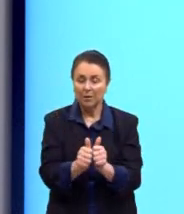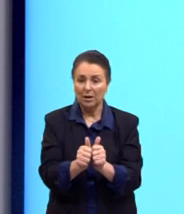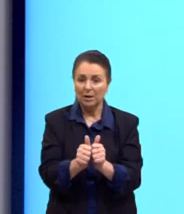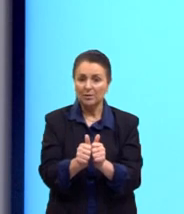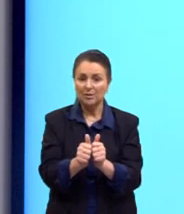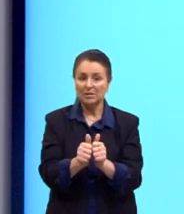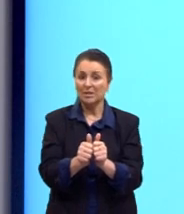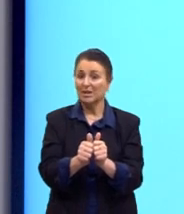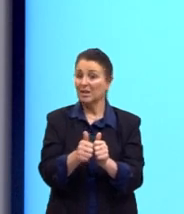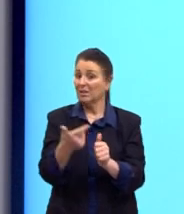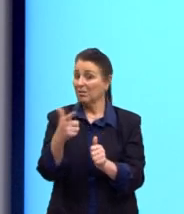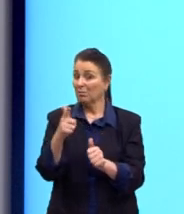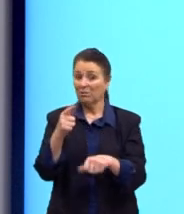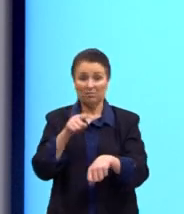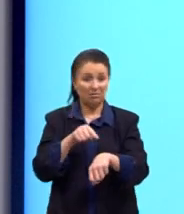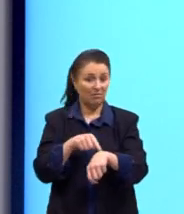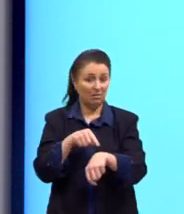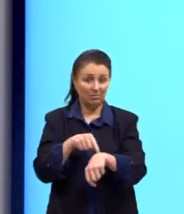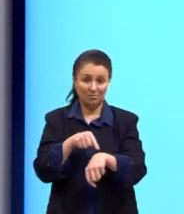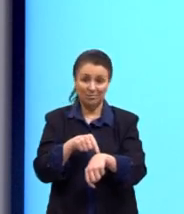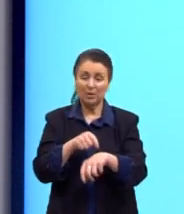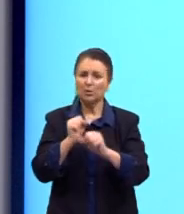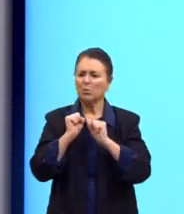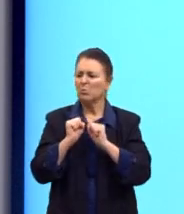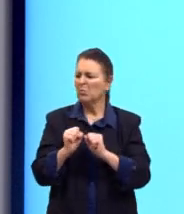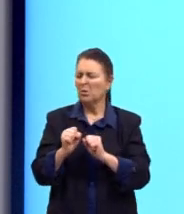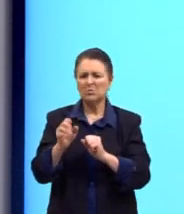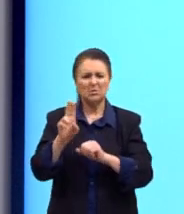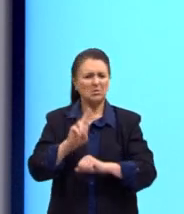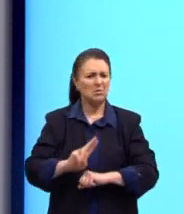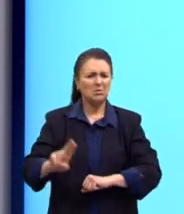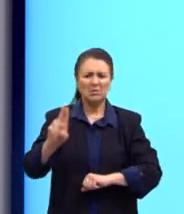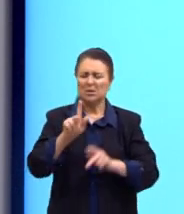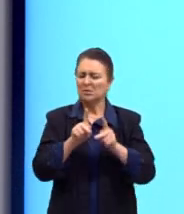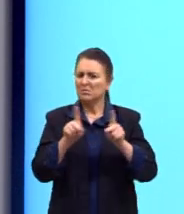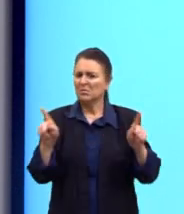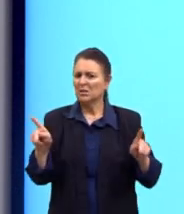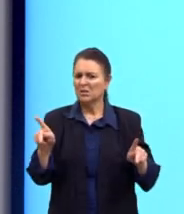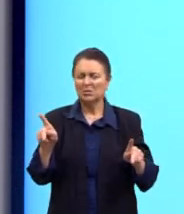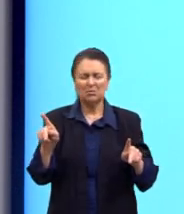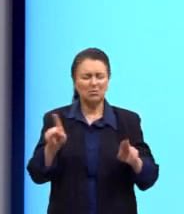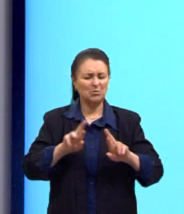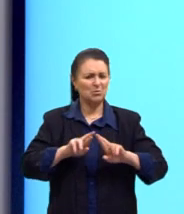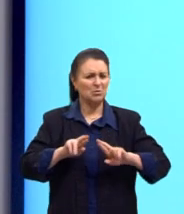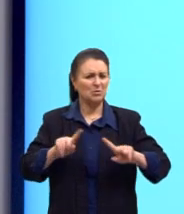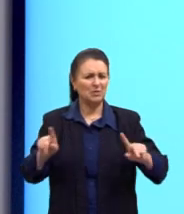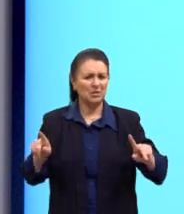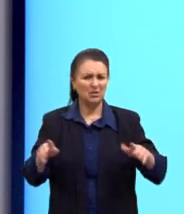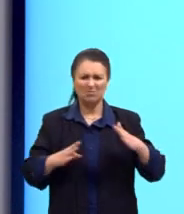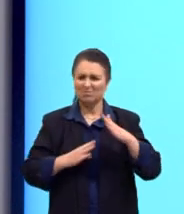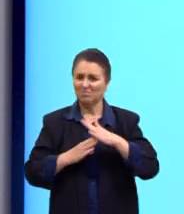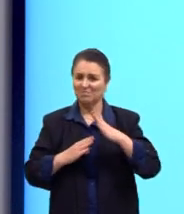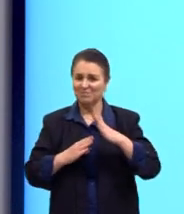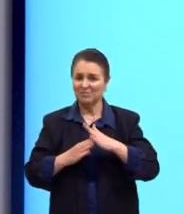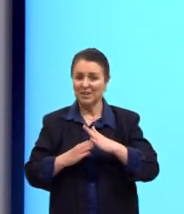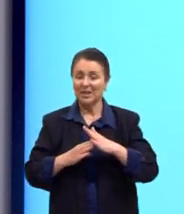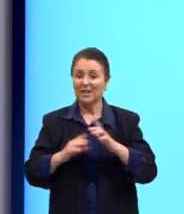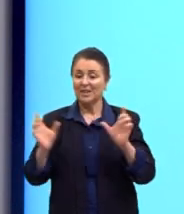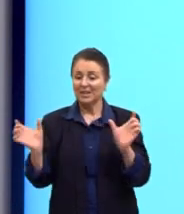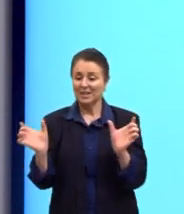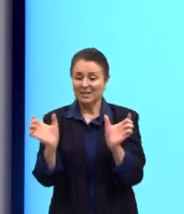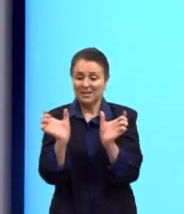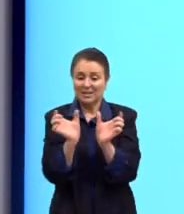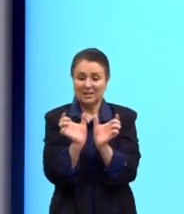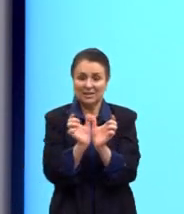atemporais porque elas podem ser usadas em várias épocas e ele vai entrelaçar ali as palavras as